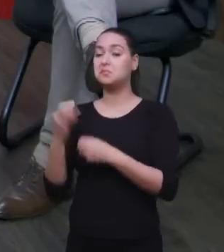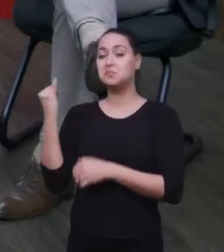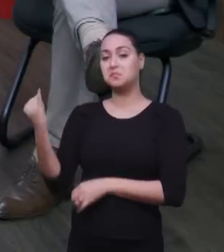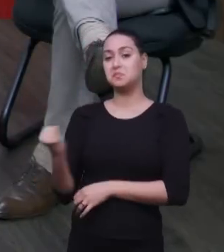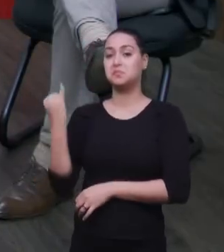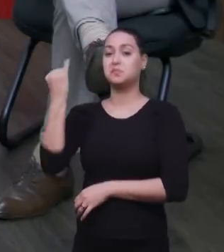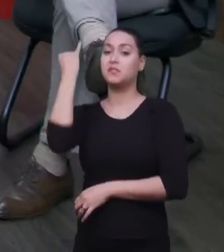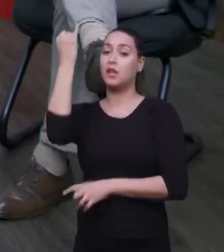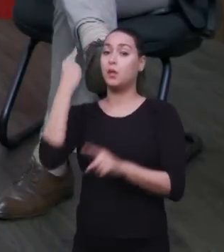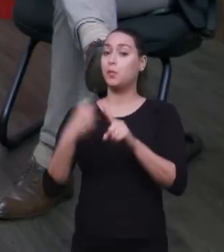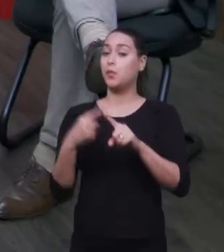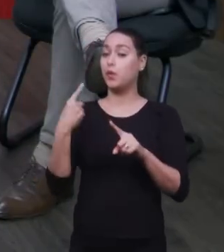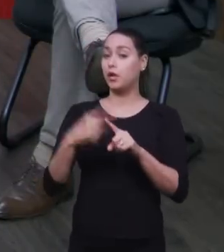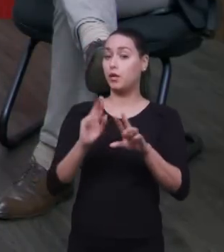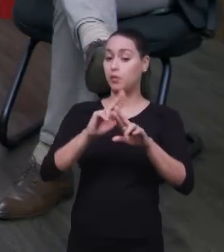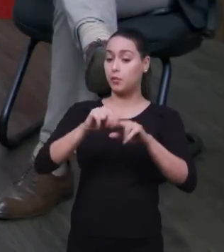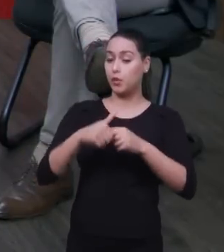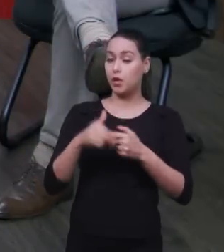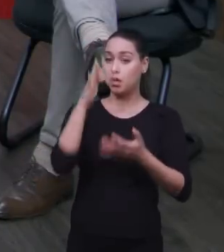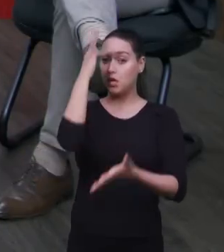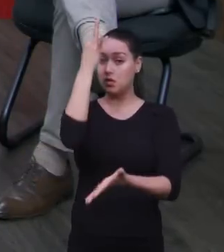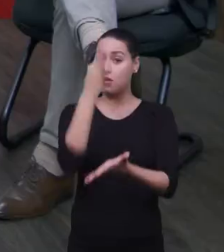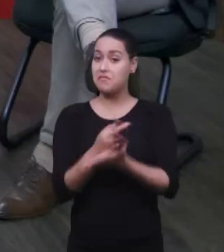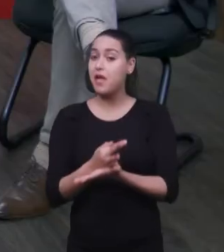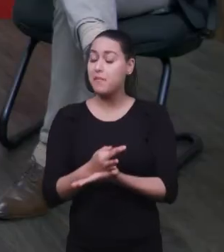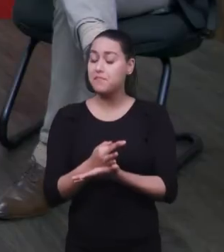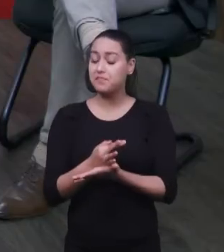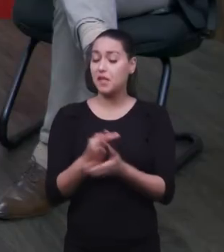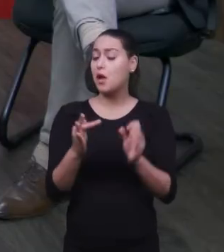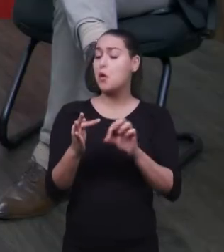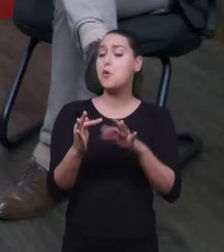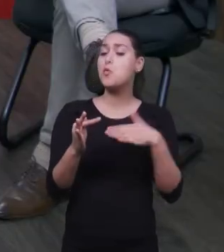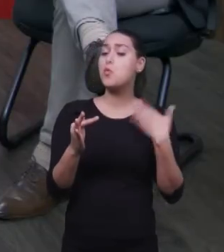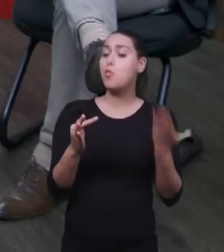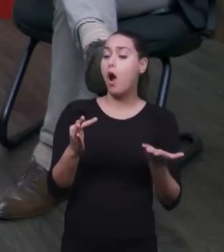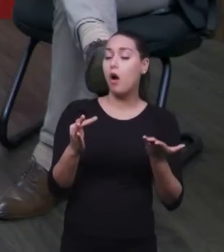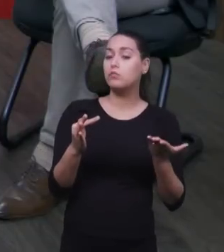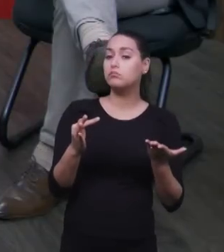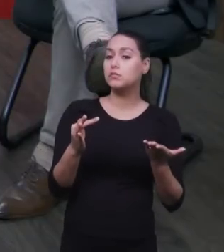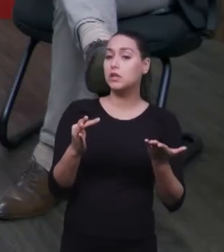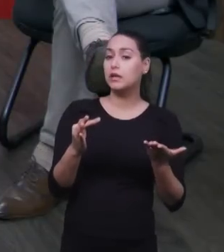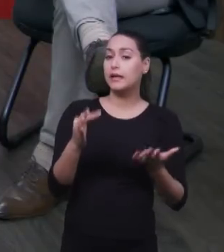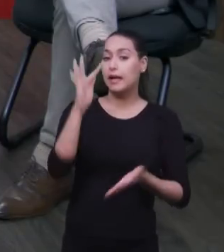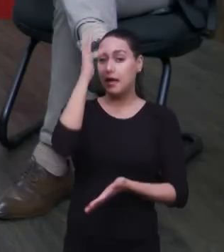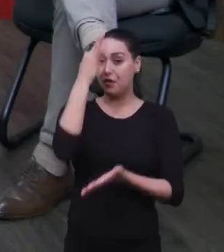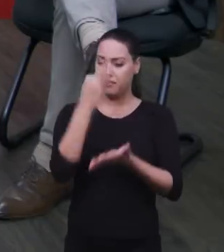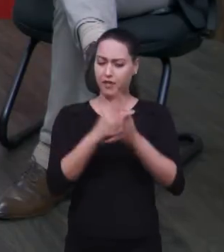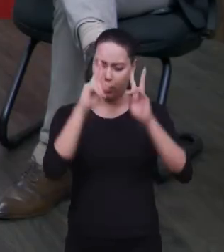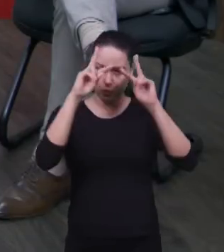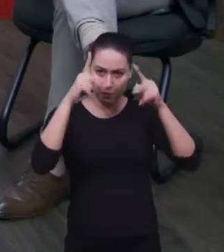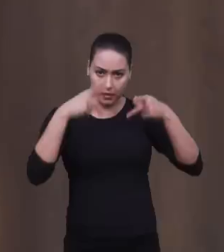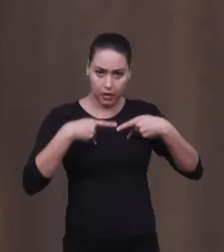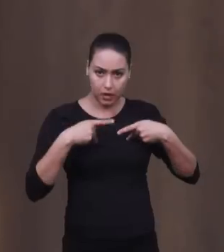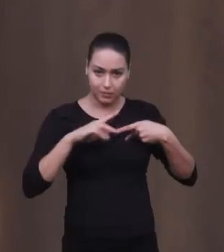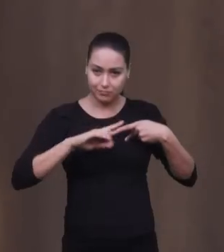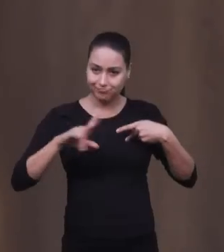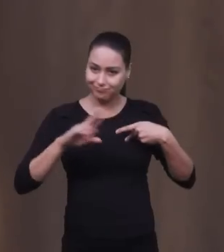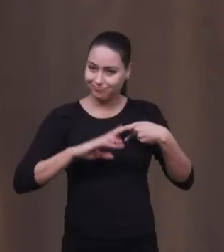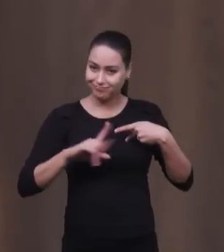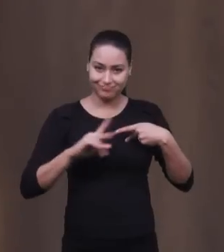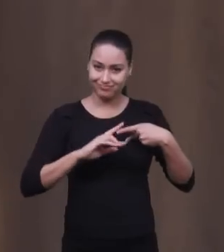Porque o versículo diz assim, por meio da fé. Que fé é essa? Não é uma fé naturalmente